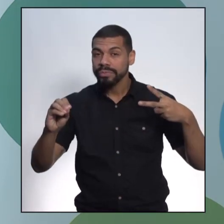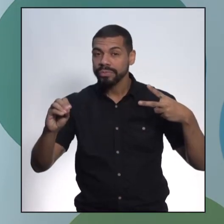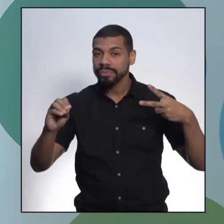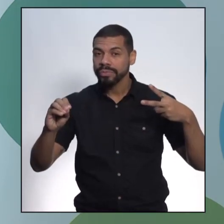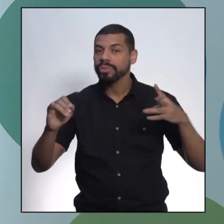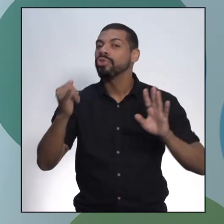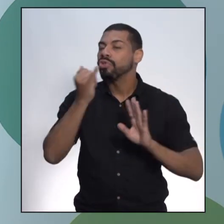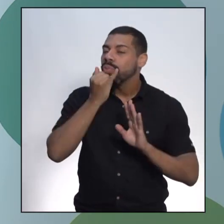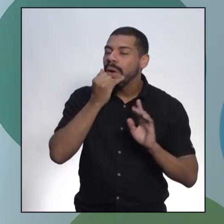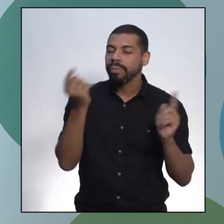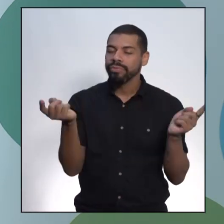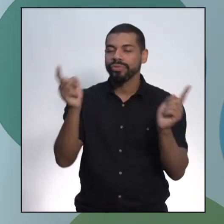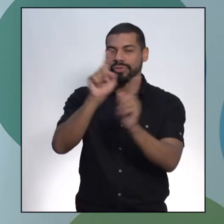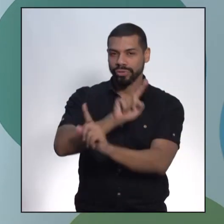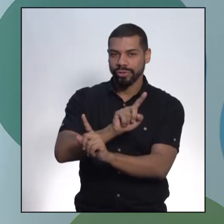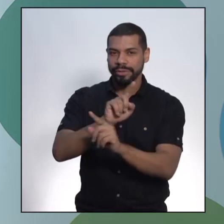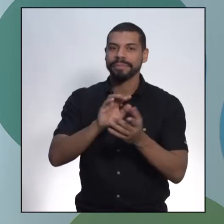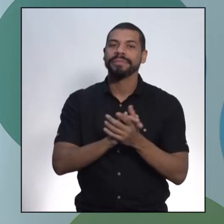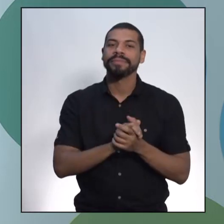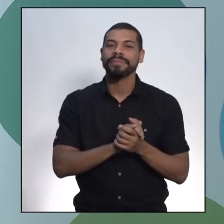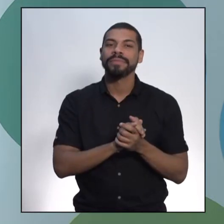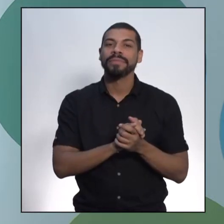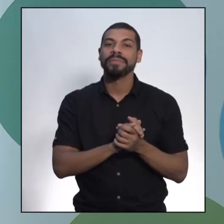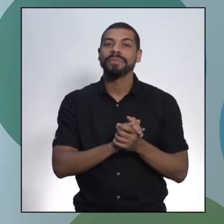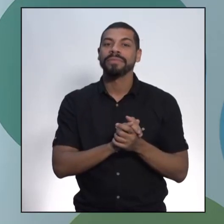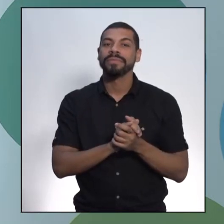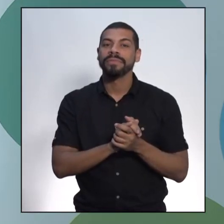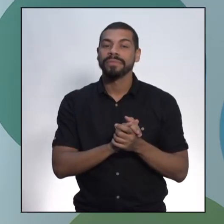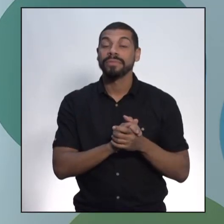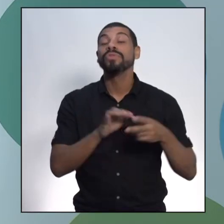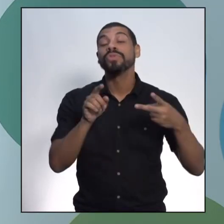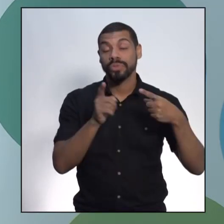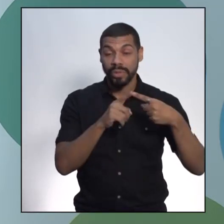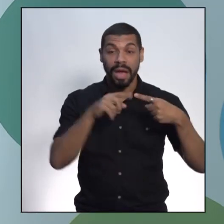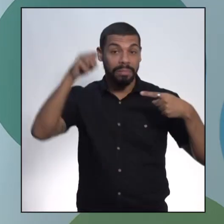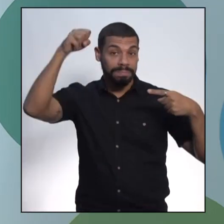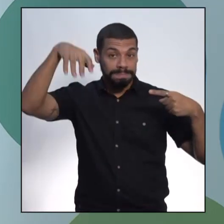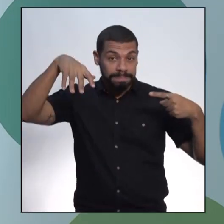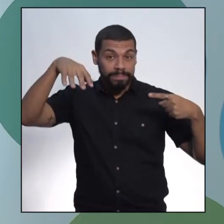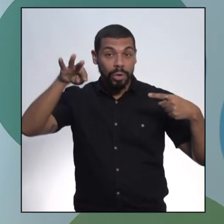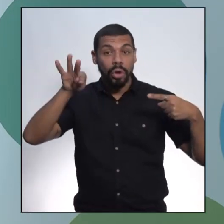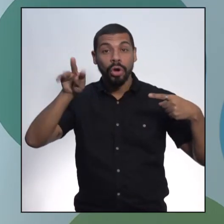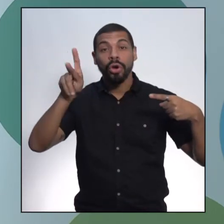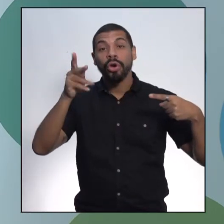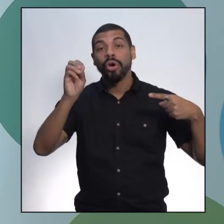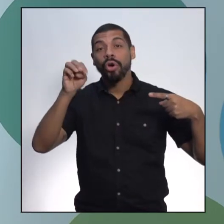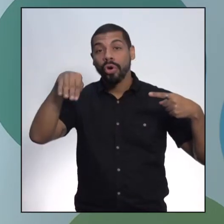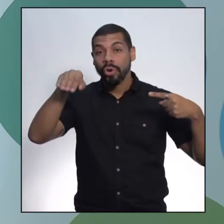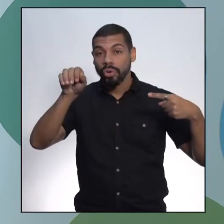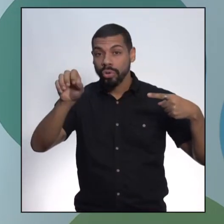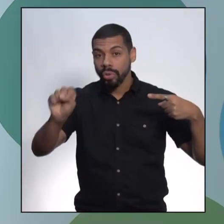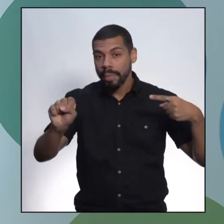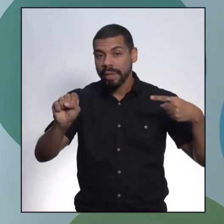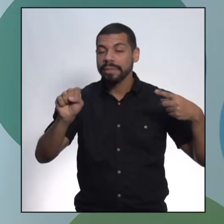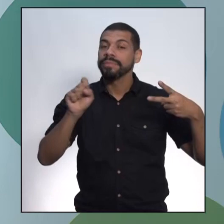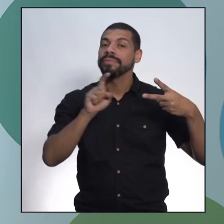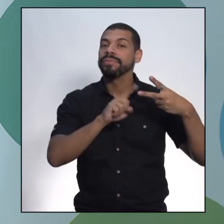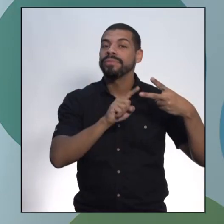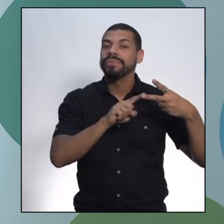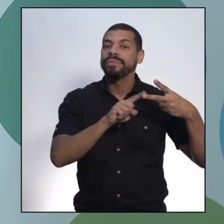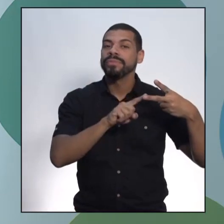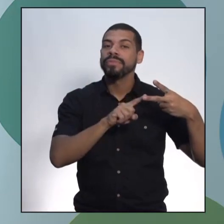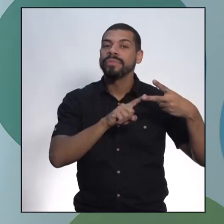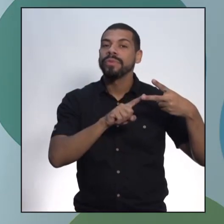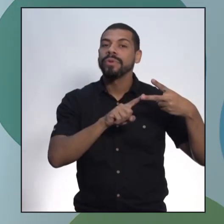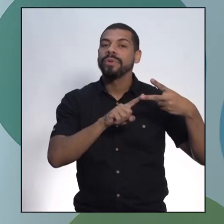o Rafael diz que quem inventou a lâmpada foi o Thomas Edison, o carro, Leonardo, e o